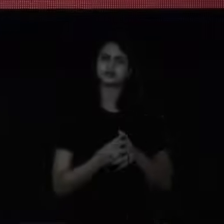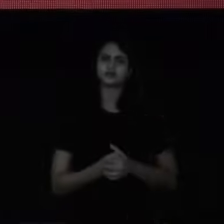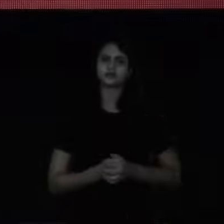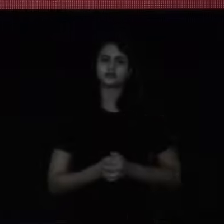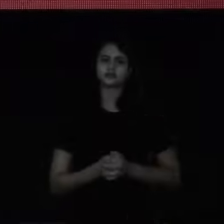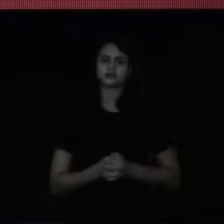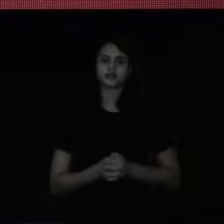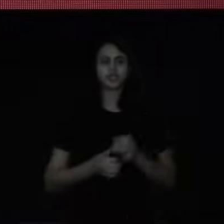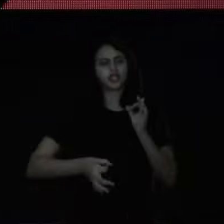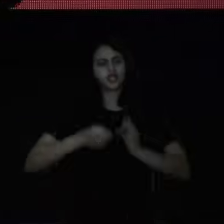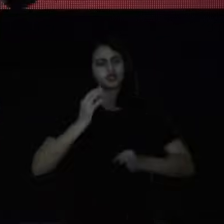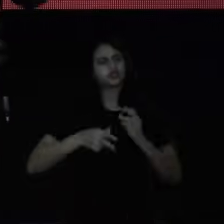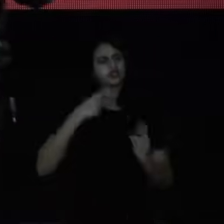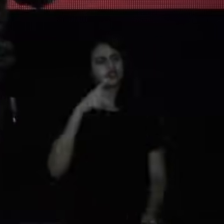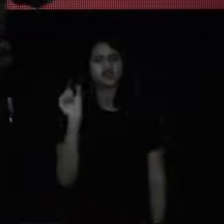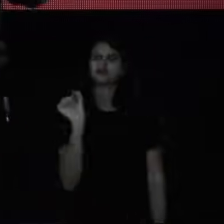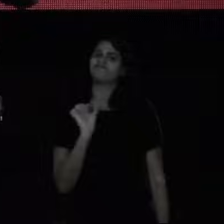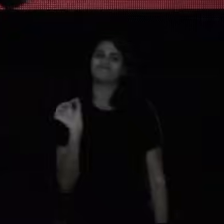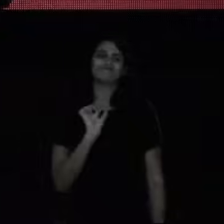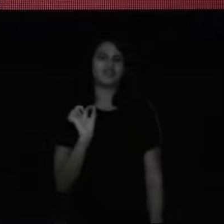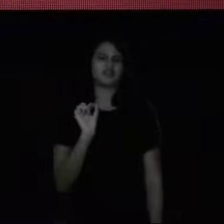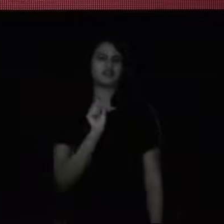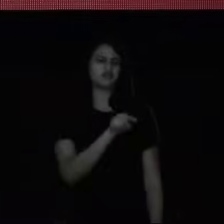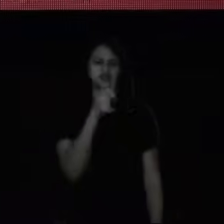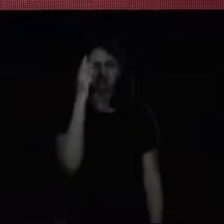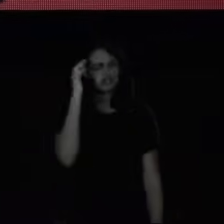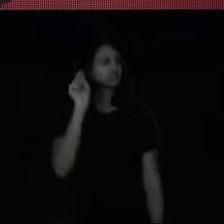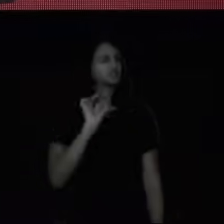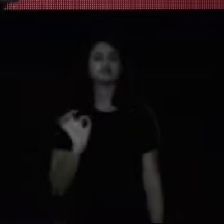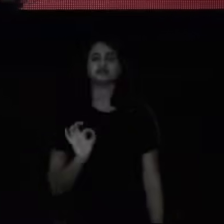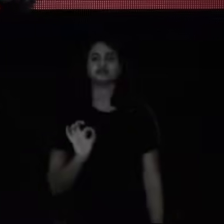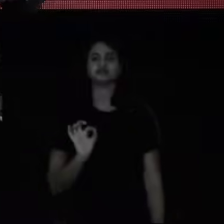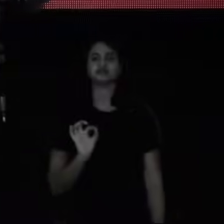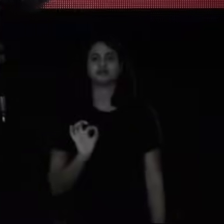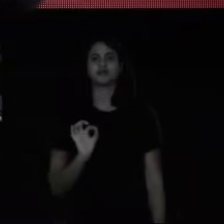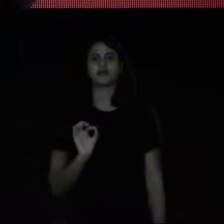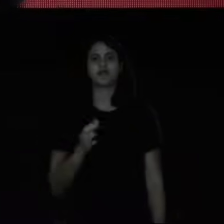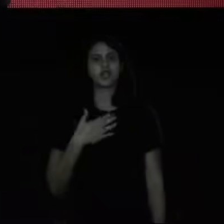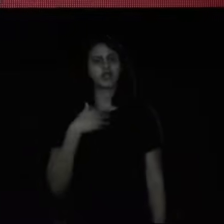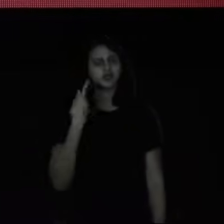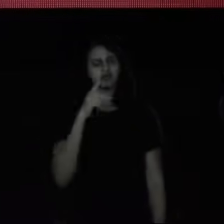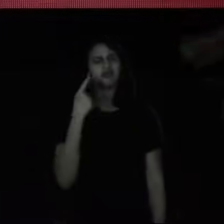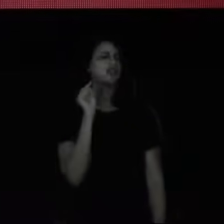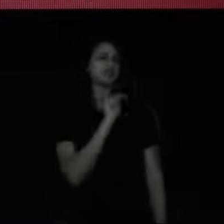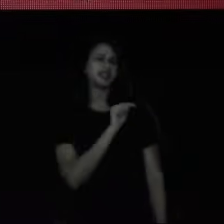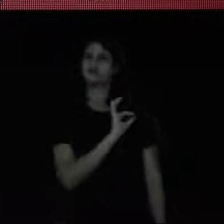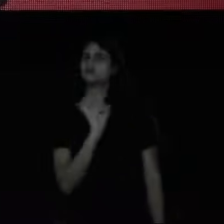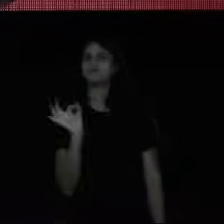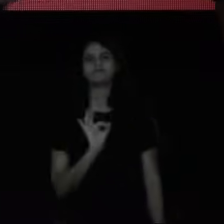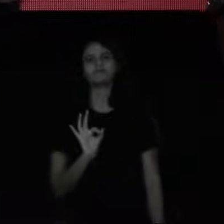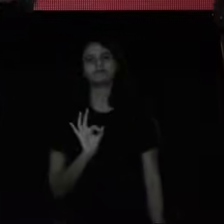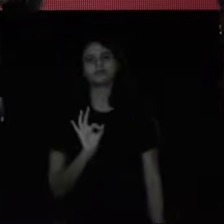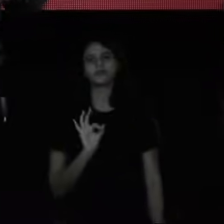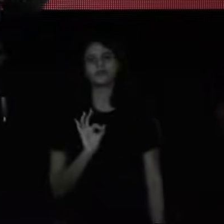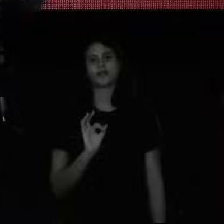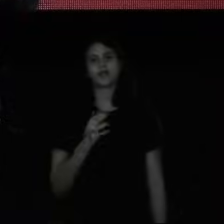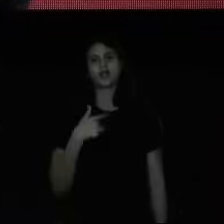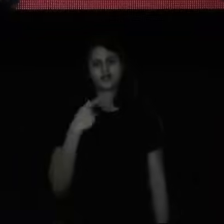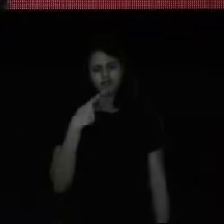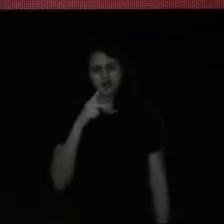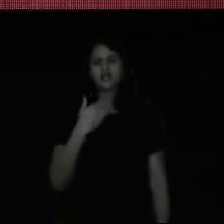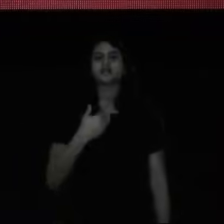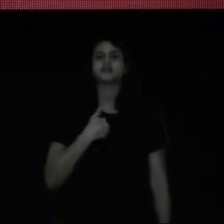E o juiz diz assim para o pastor: não, você não está entendendo. Eu não estava falando dele. Eu estava falando de